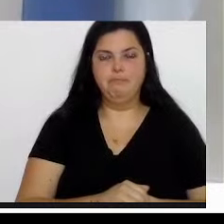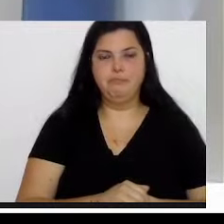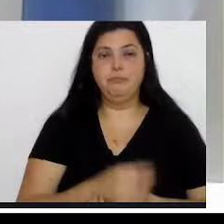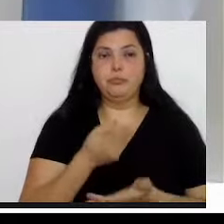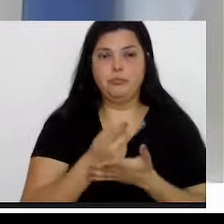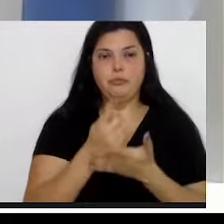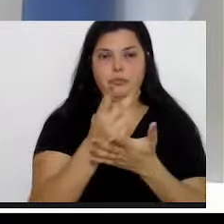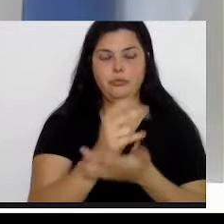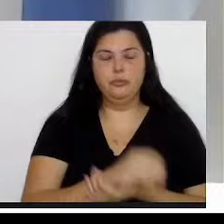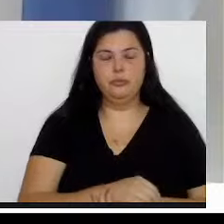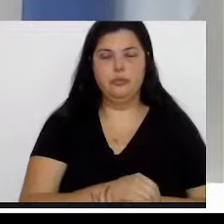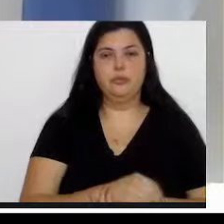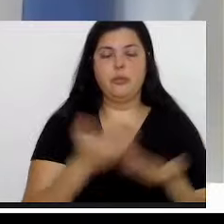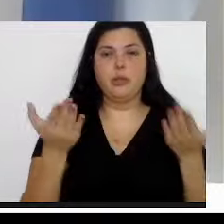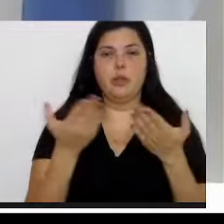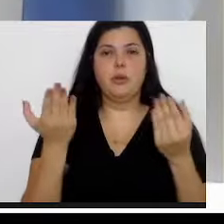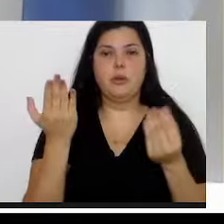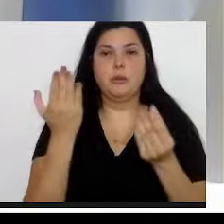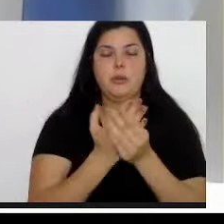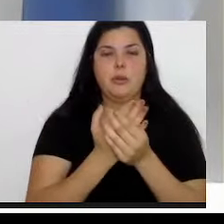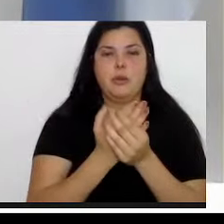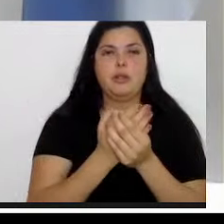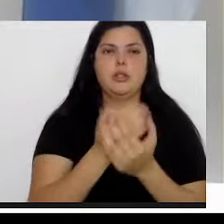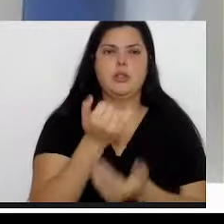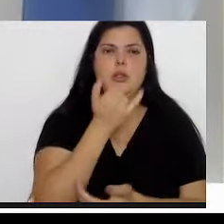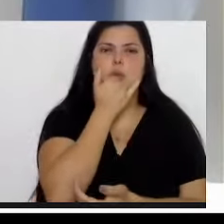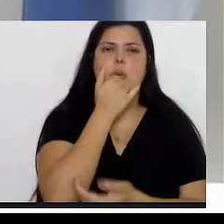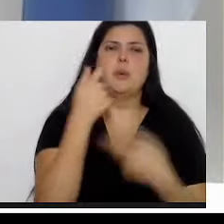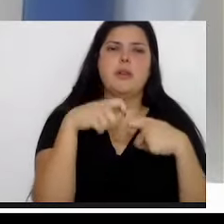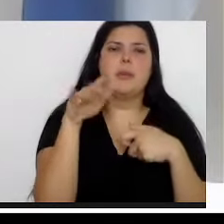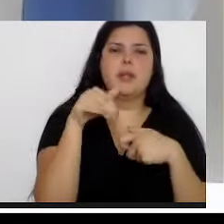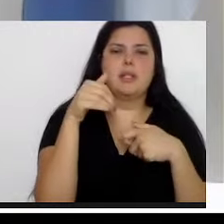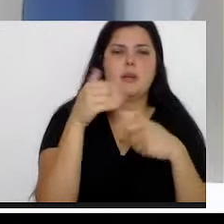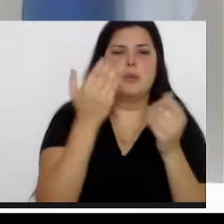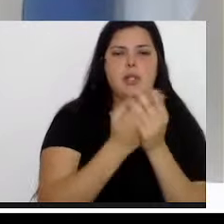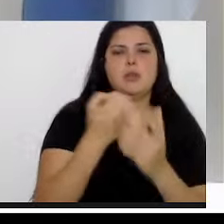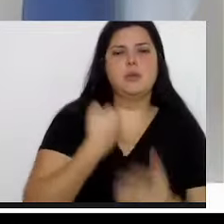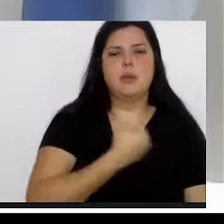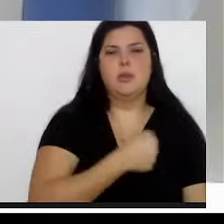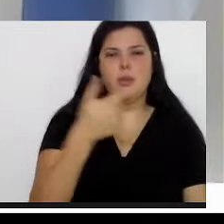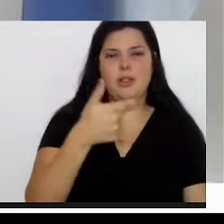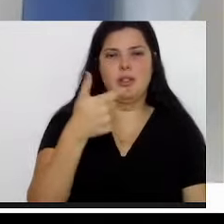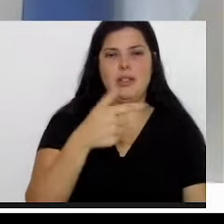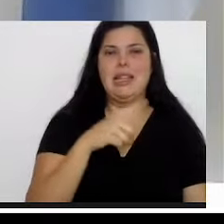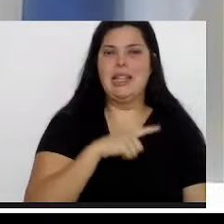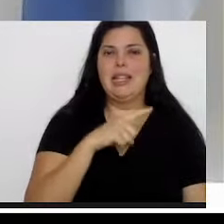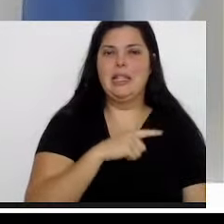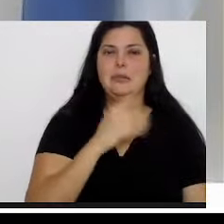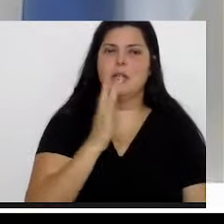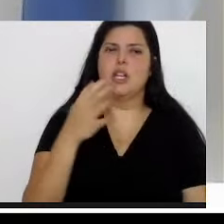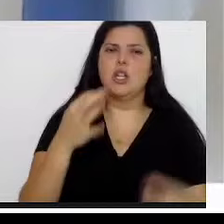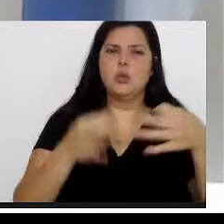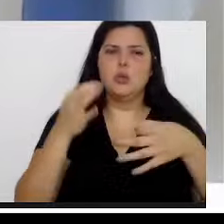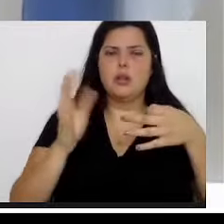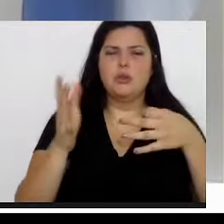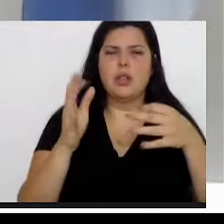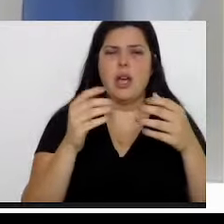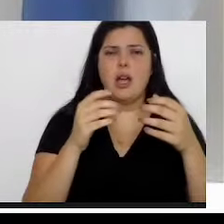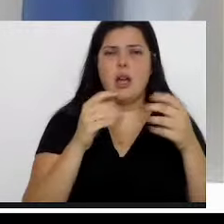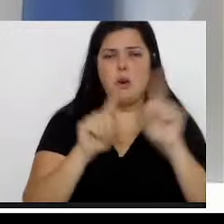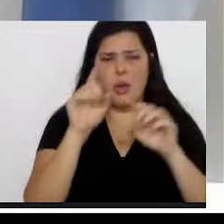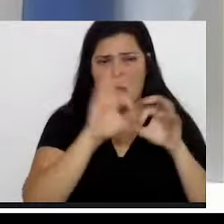Prosseguindo, chamo feito, aliás, era para ter chamado feito dois, porque tem, mas já está julgado e eu acho que ninguém vai se